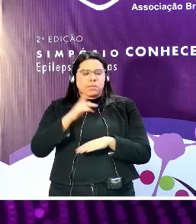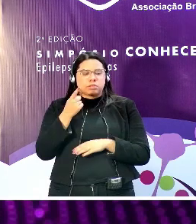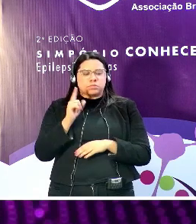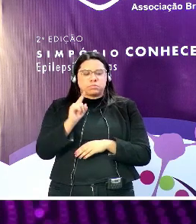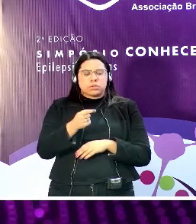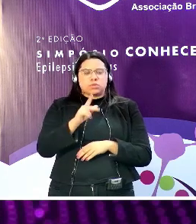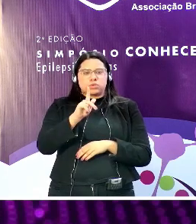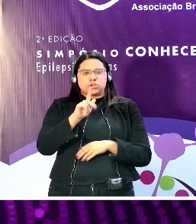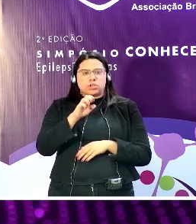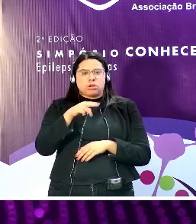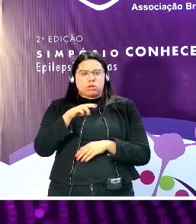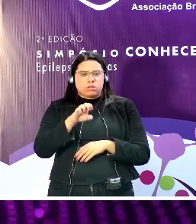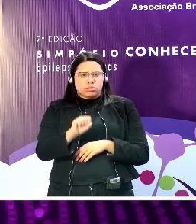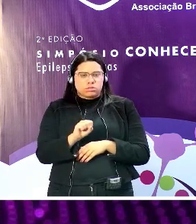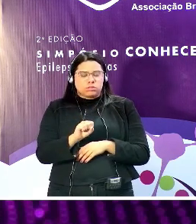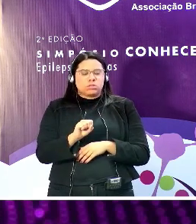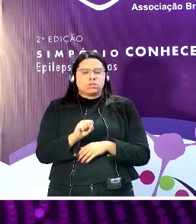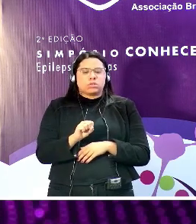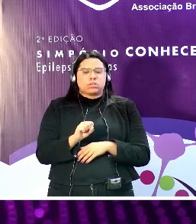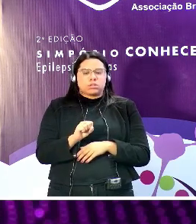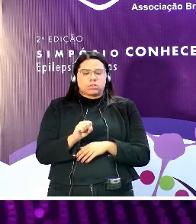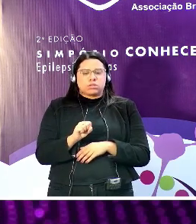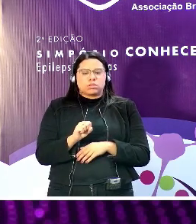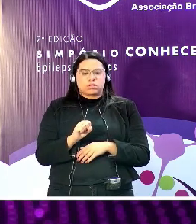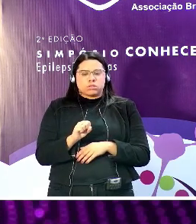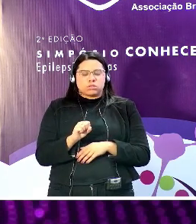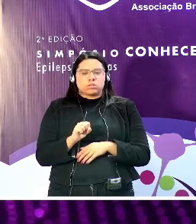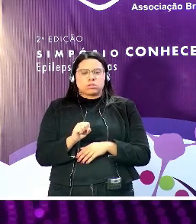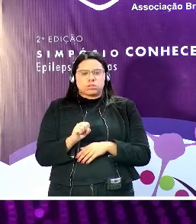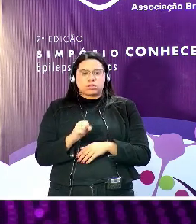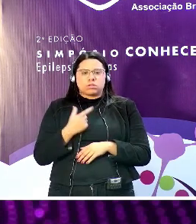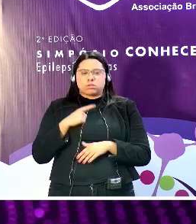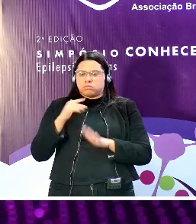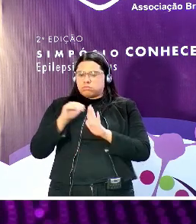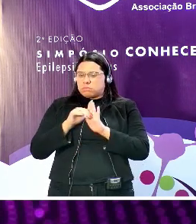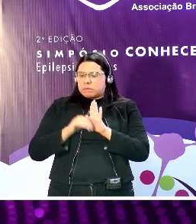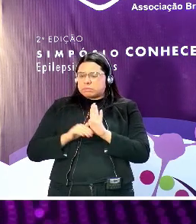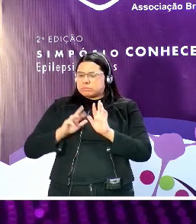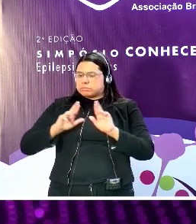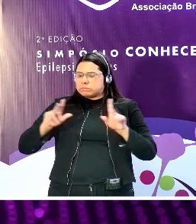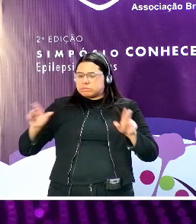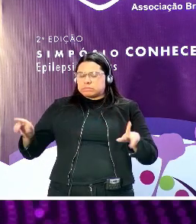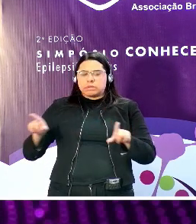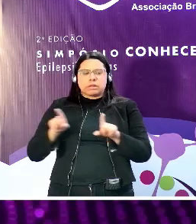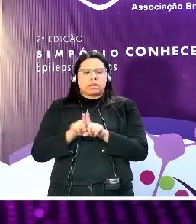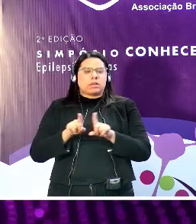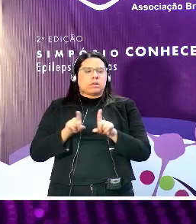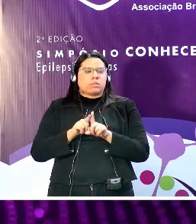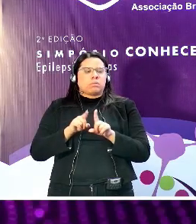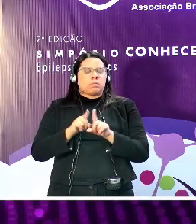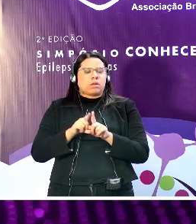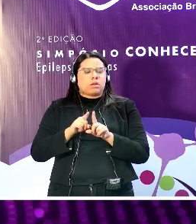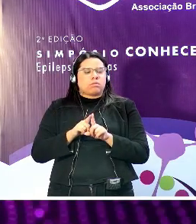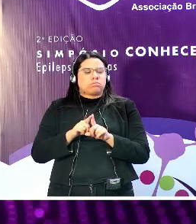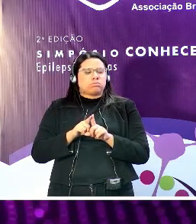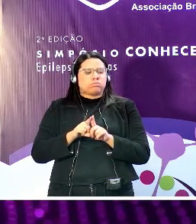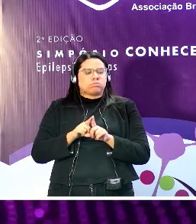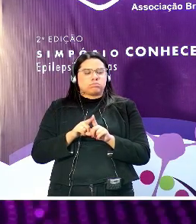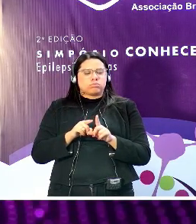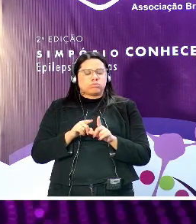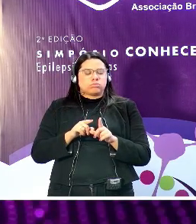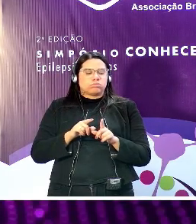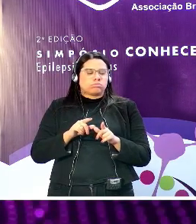genes, e são classes diferentes, canais iônicos, sinais